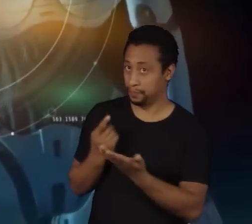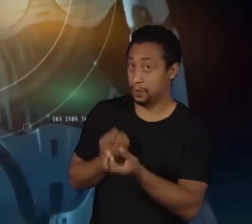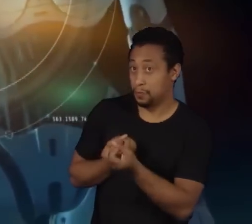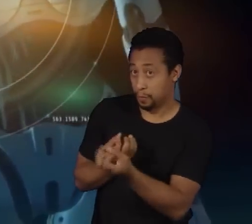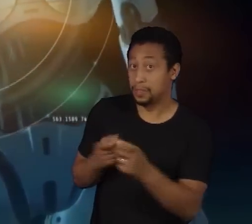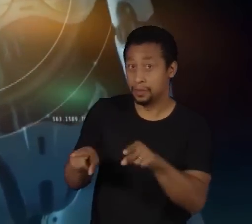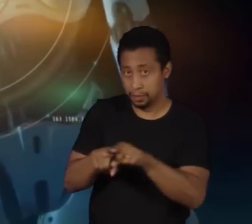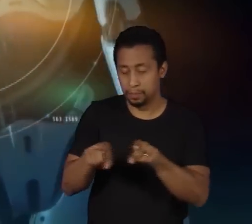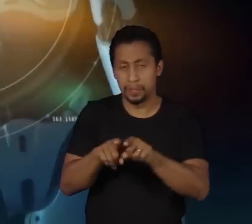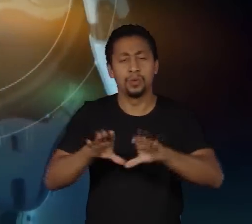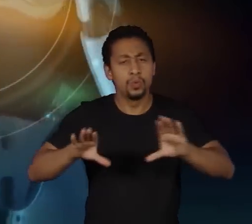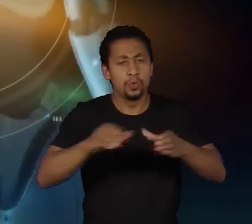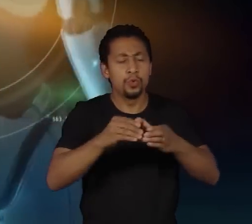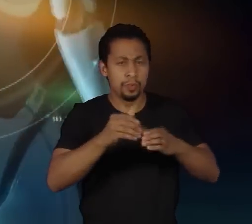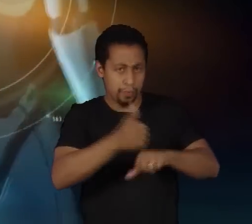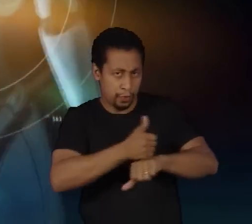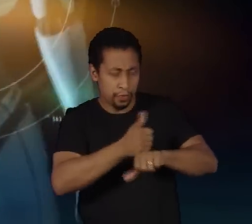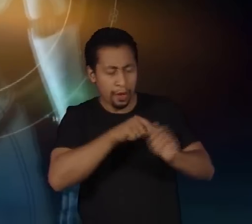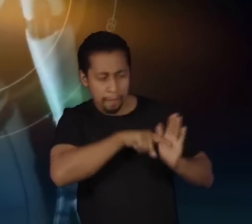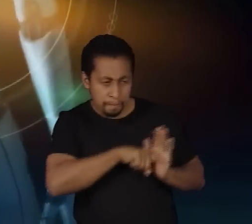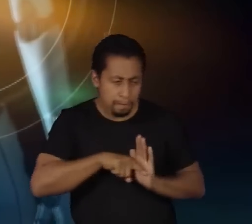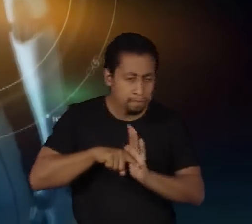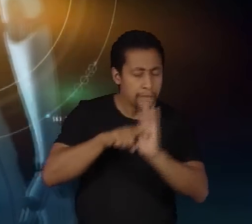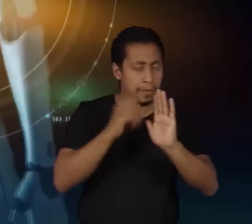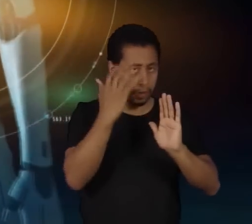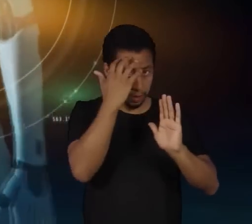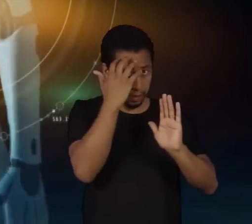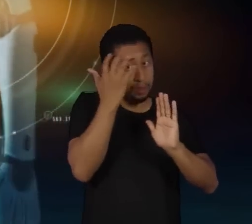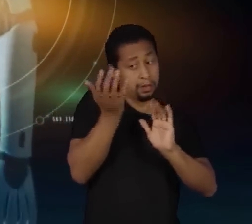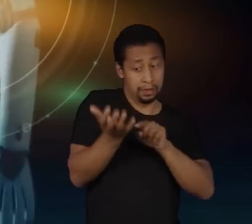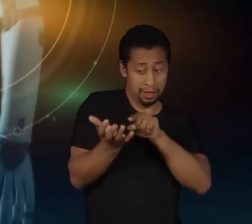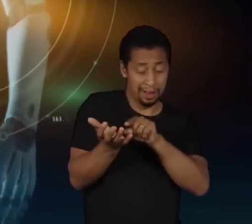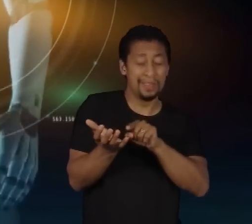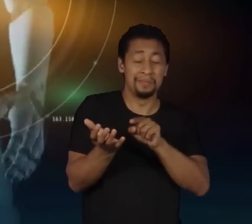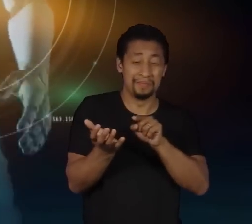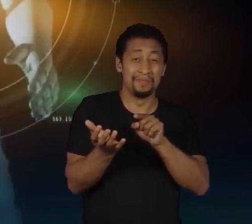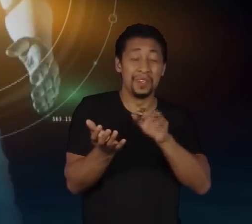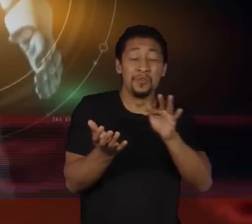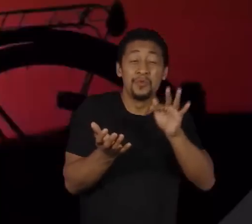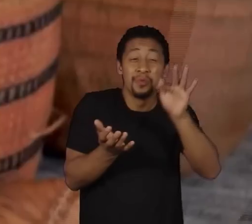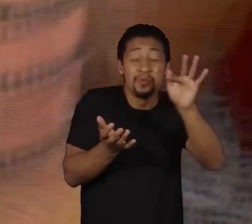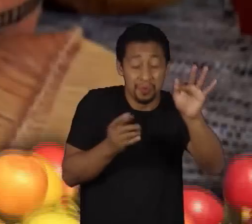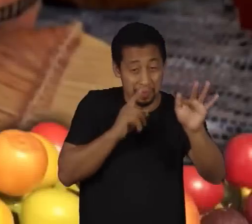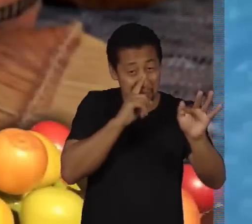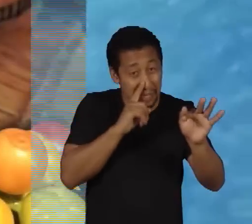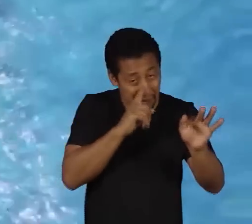Especialistas analisam como a inteligência artificial pode ameaçar o futuro da humanidade.